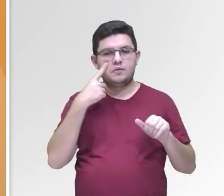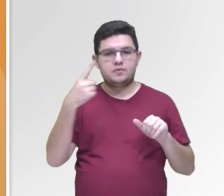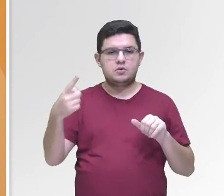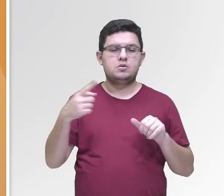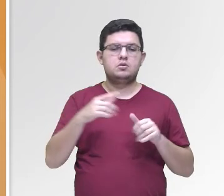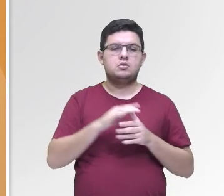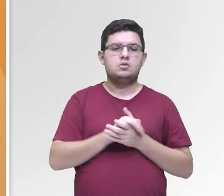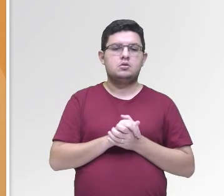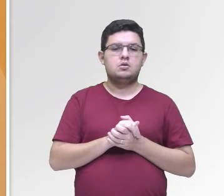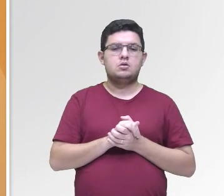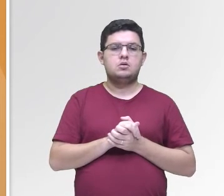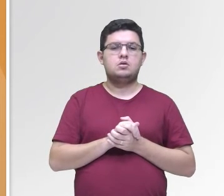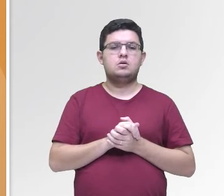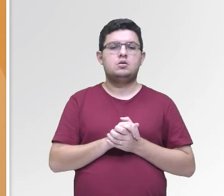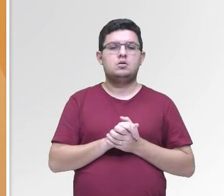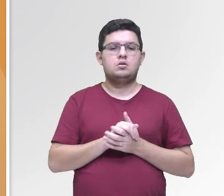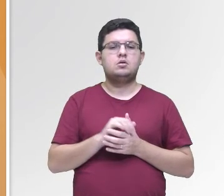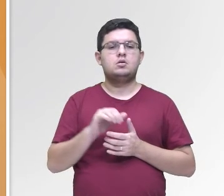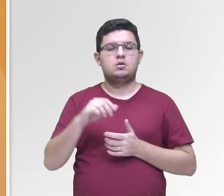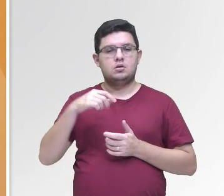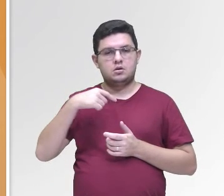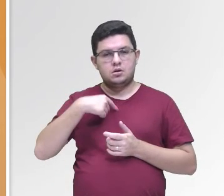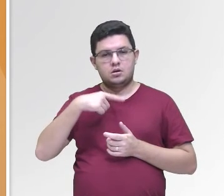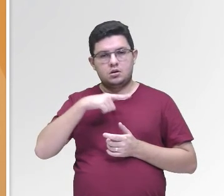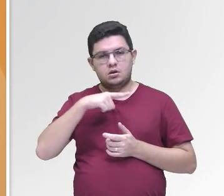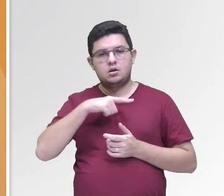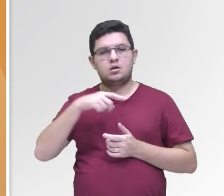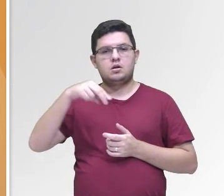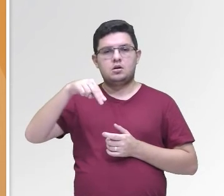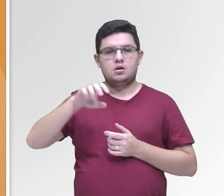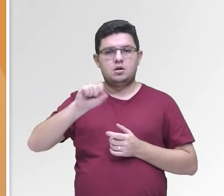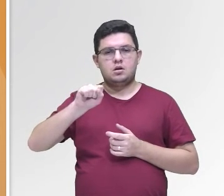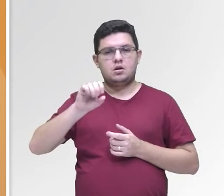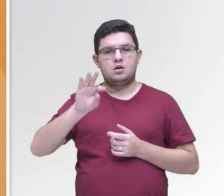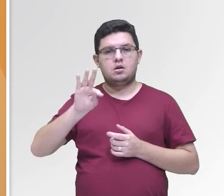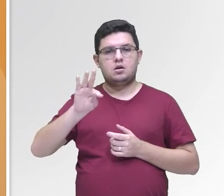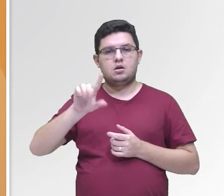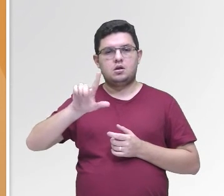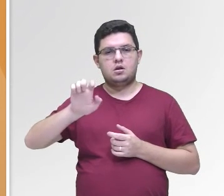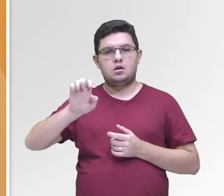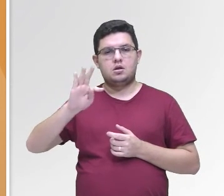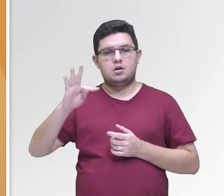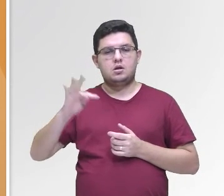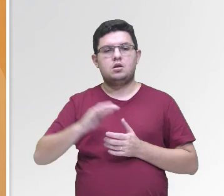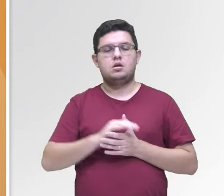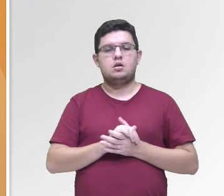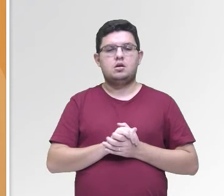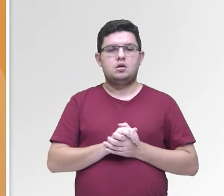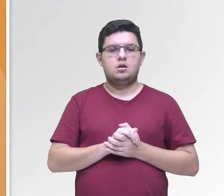né, a própria Nestlé, né, que aí envolve a questão do ramo alimentício,